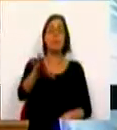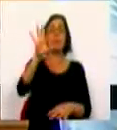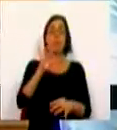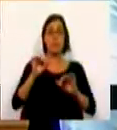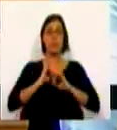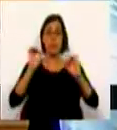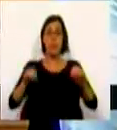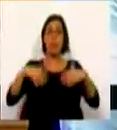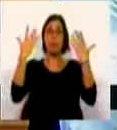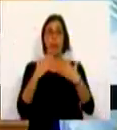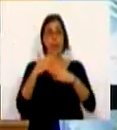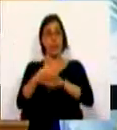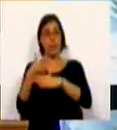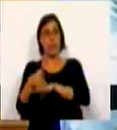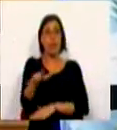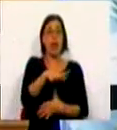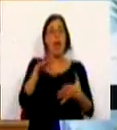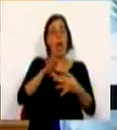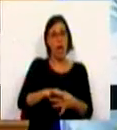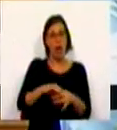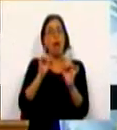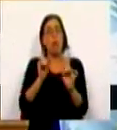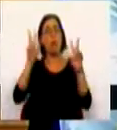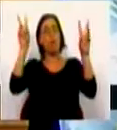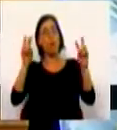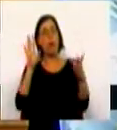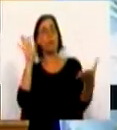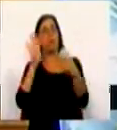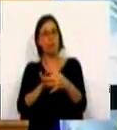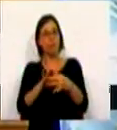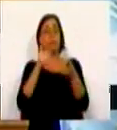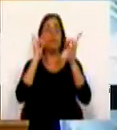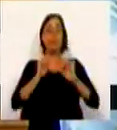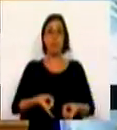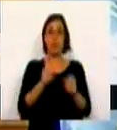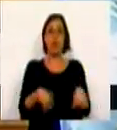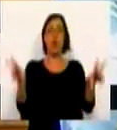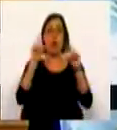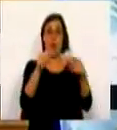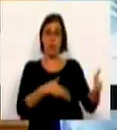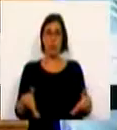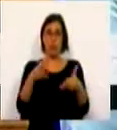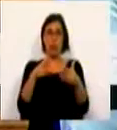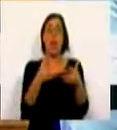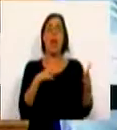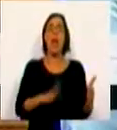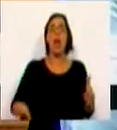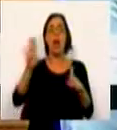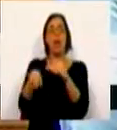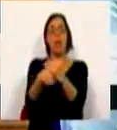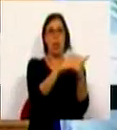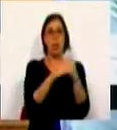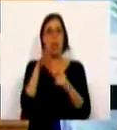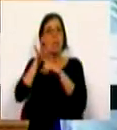as nossas prioridades de atuação neste domínio incidirão designadamente sobre a implementação da nova Estratégia Nacional de Igualdade e